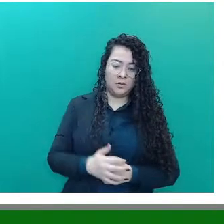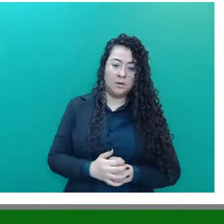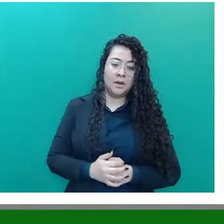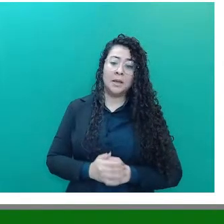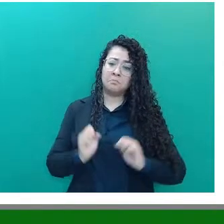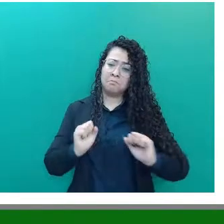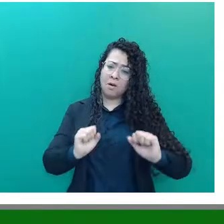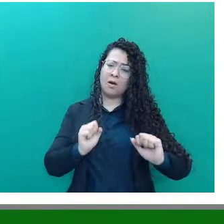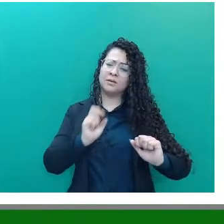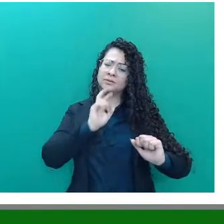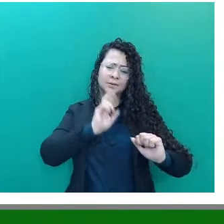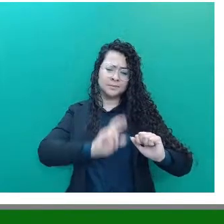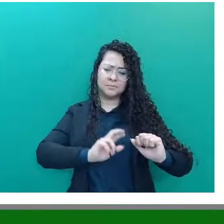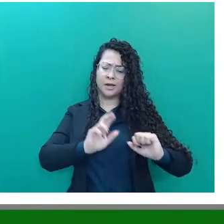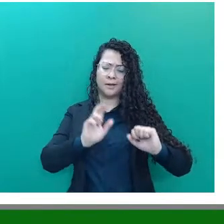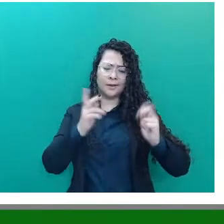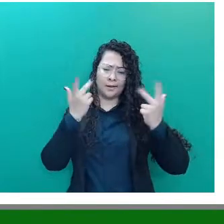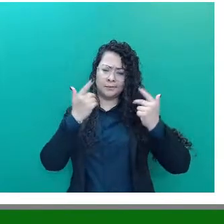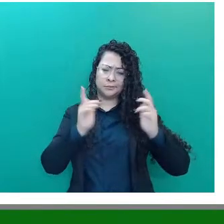responder, né,